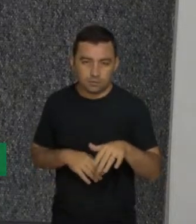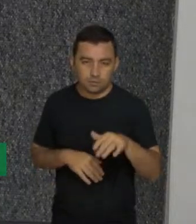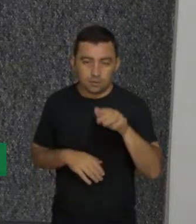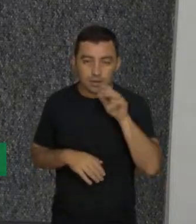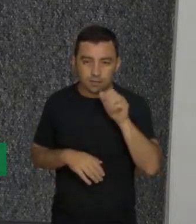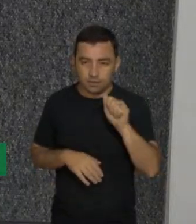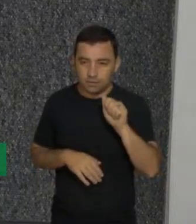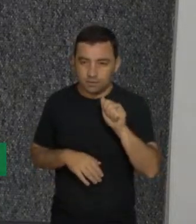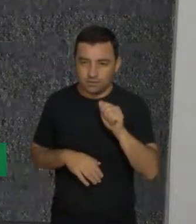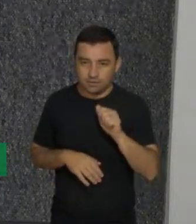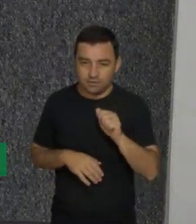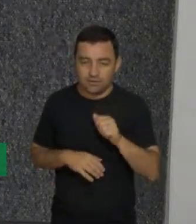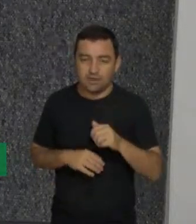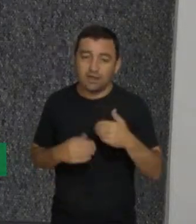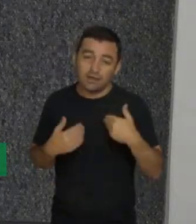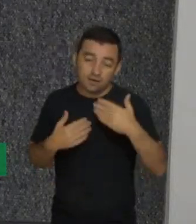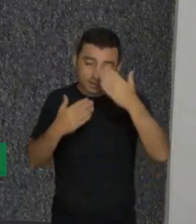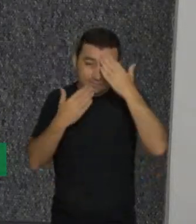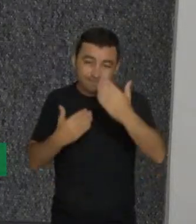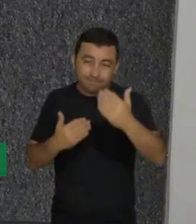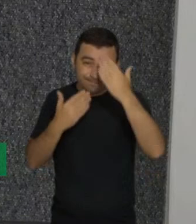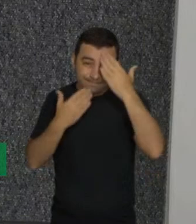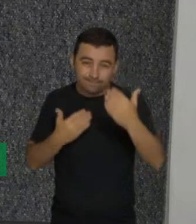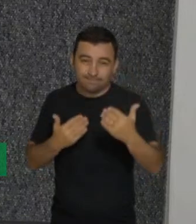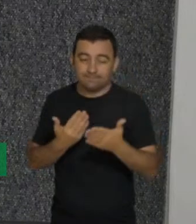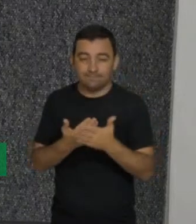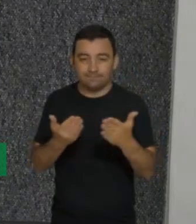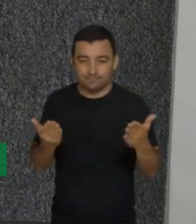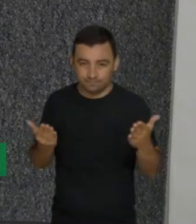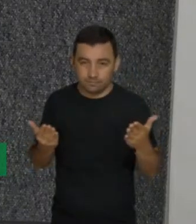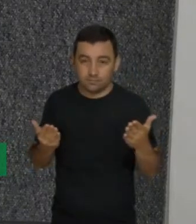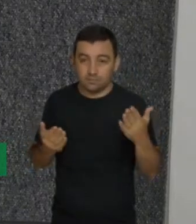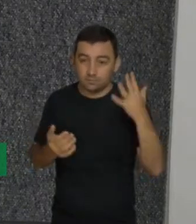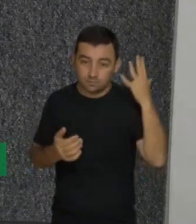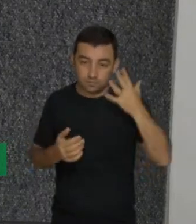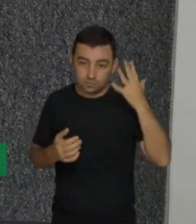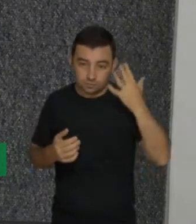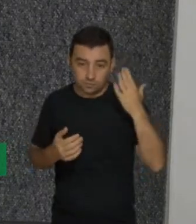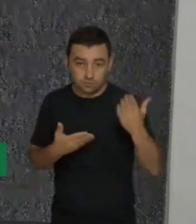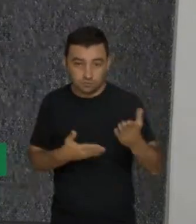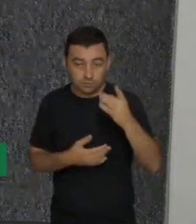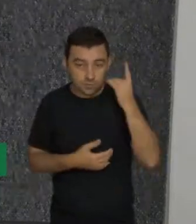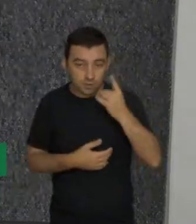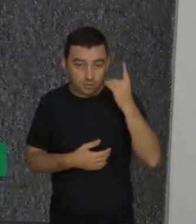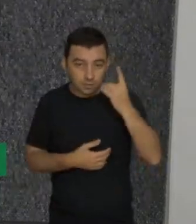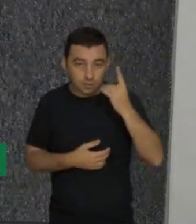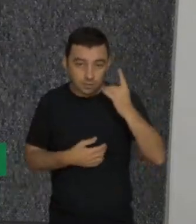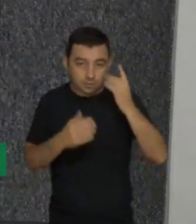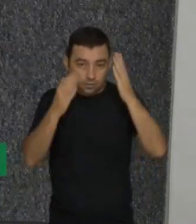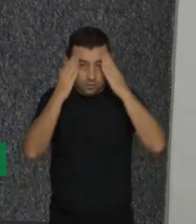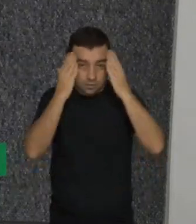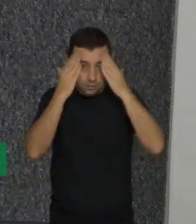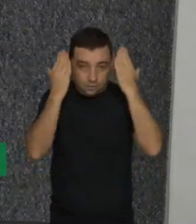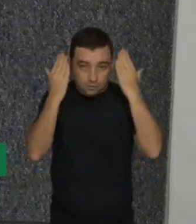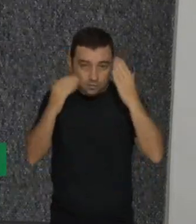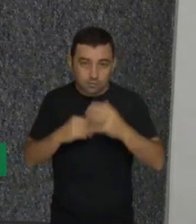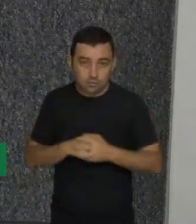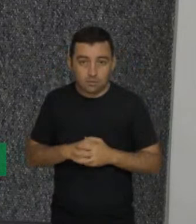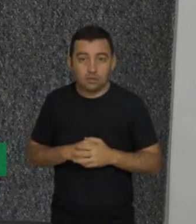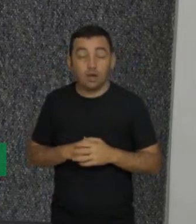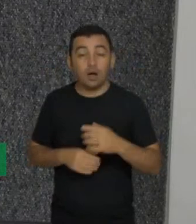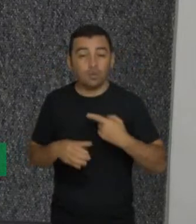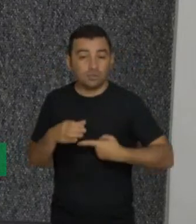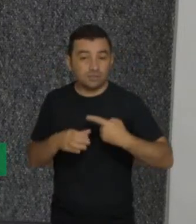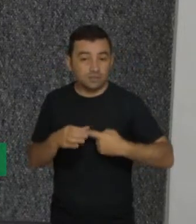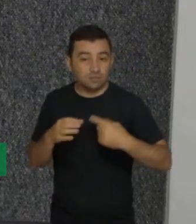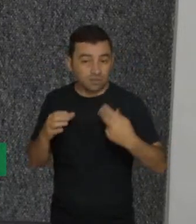finalizando eu agradeço demais a a as palavras do deputado Zé Milton em dizer que a nossa comissão é